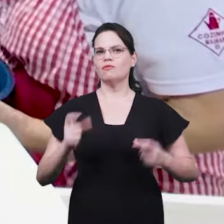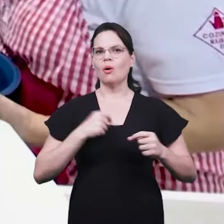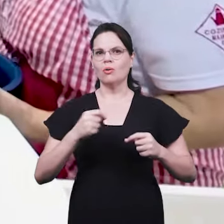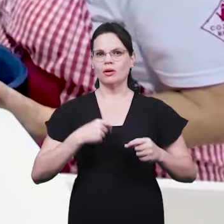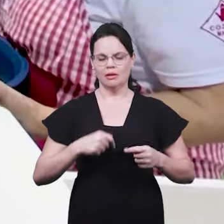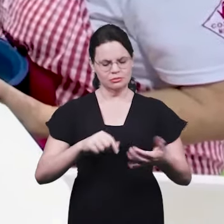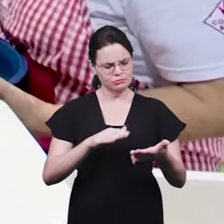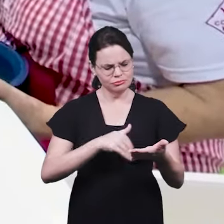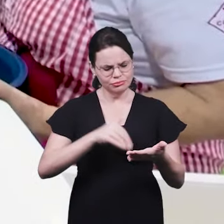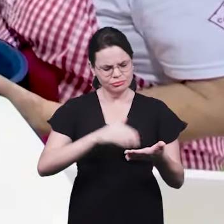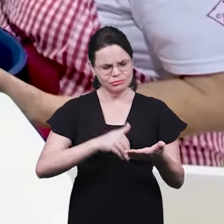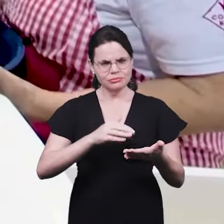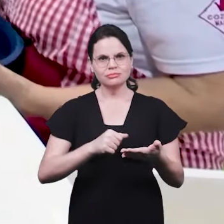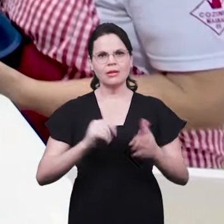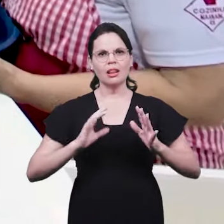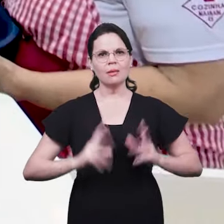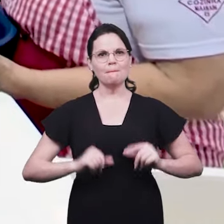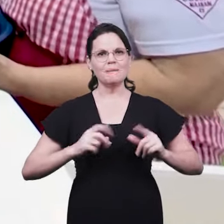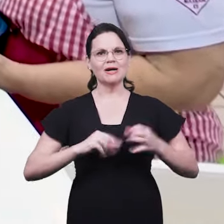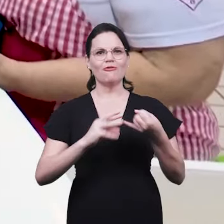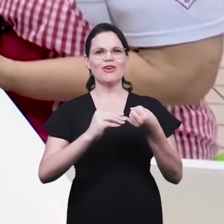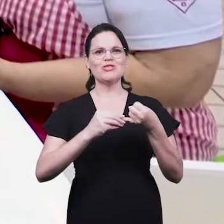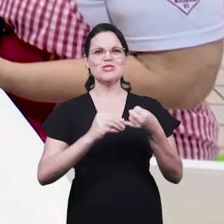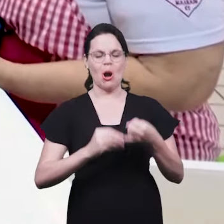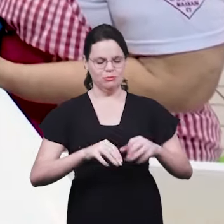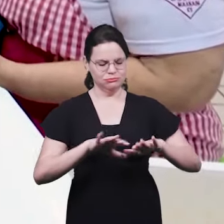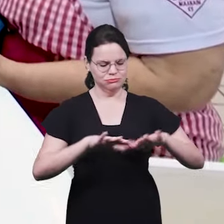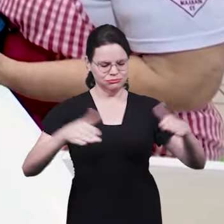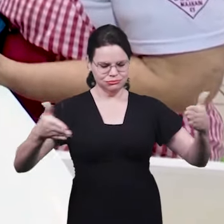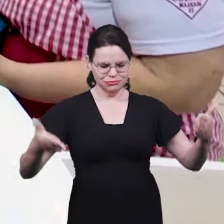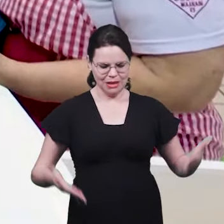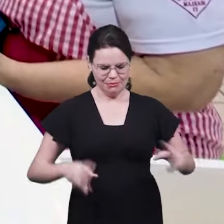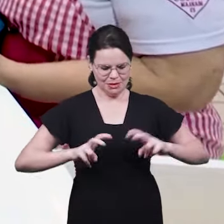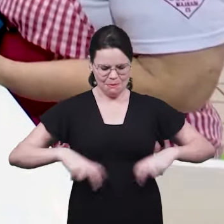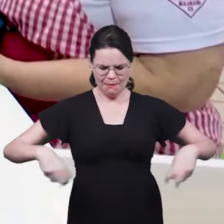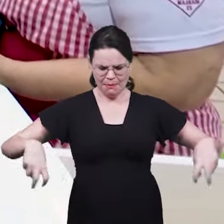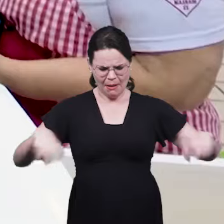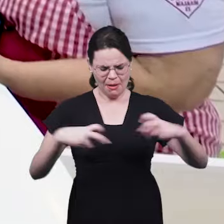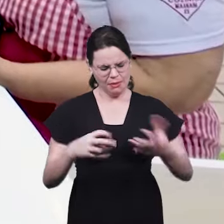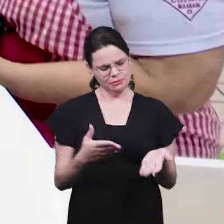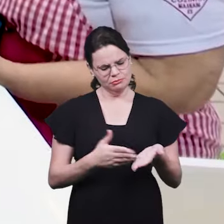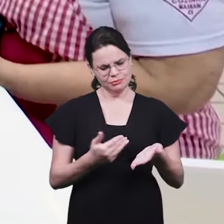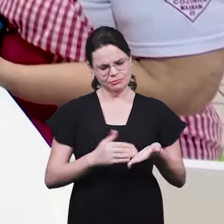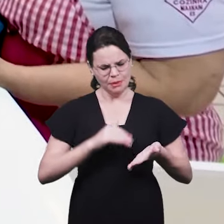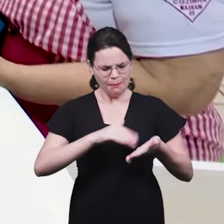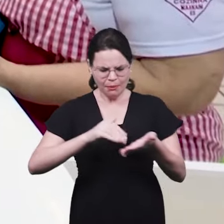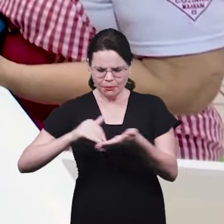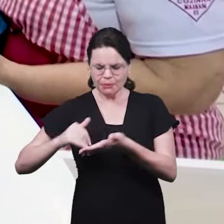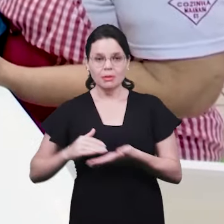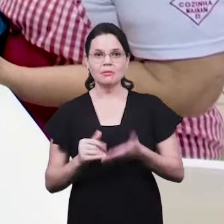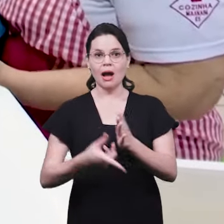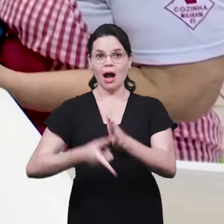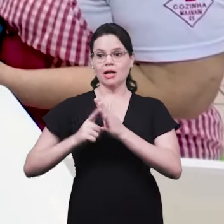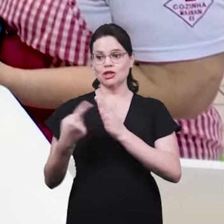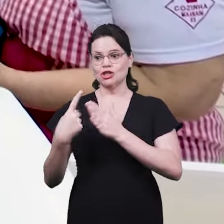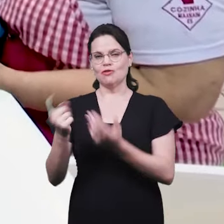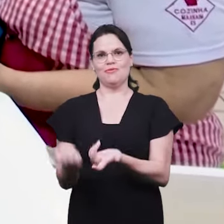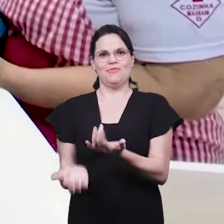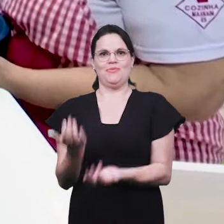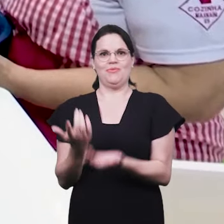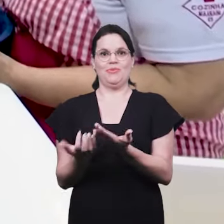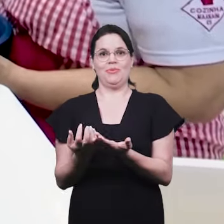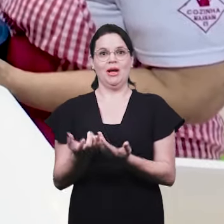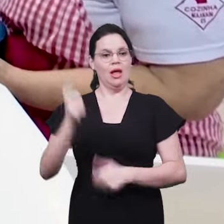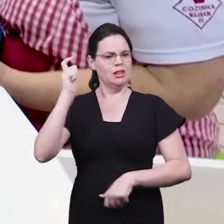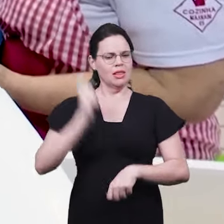colhendo, catando feijão. Elas estavam preparando, dando últimos acertos antes do feijão ir para o fogo. Ali as irmãs sentam, imediatamente